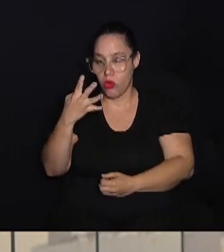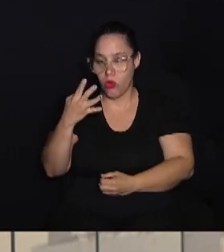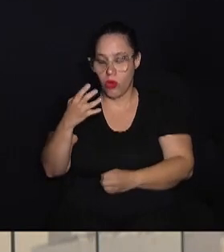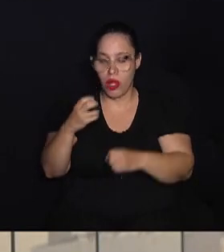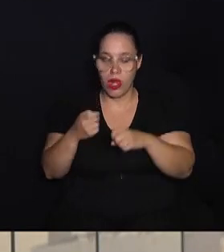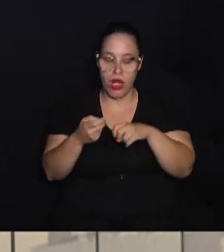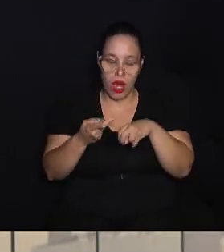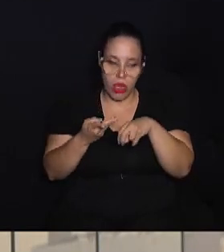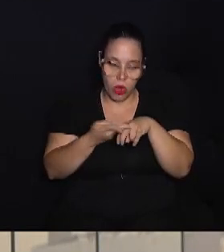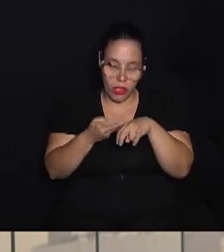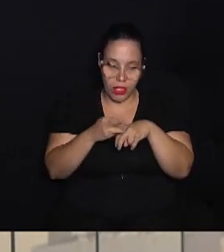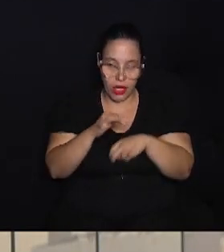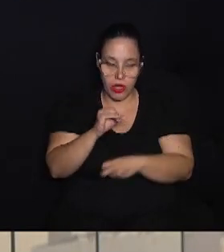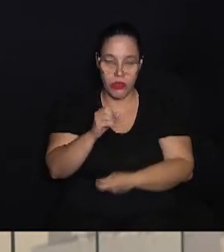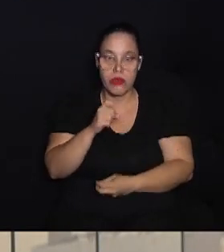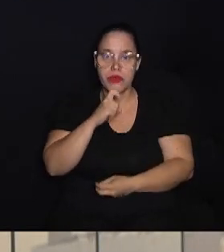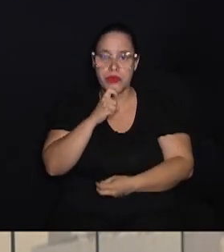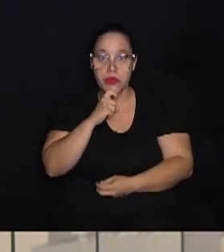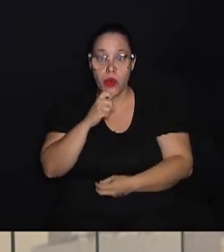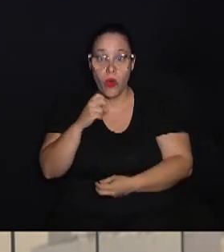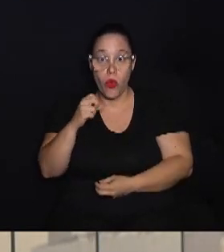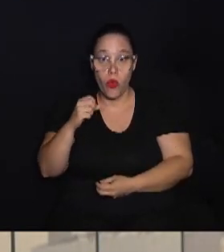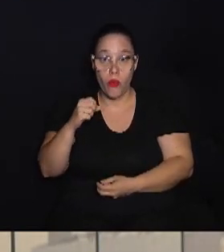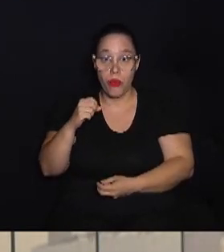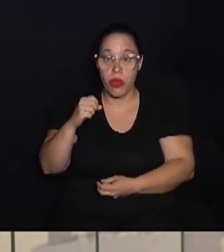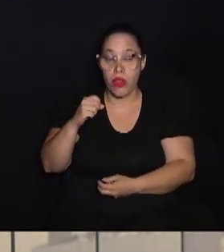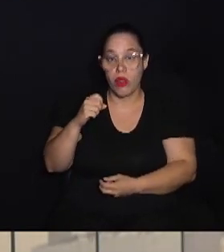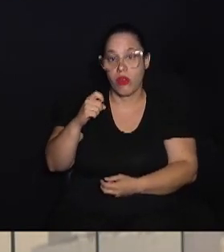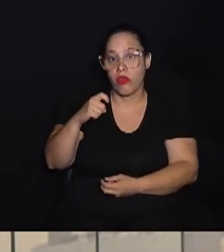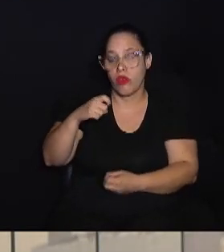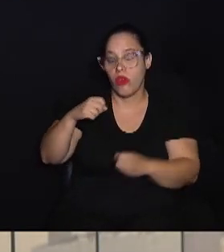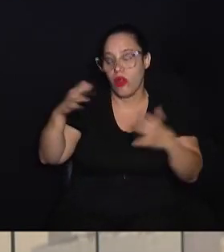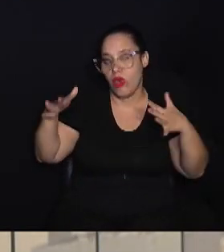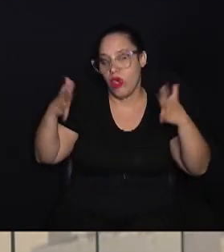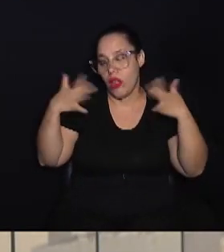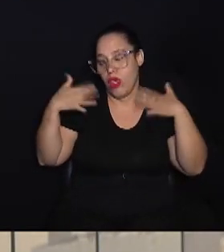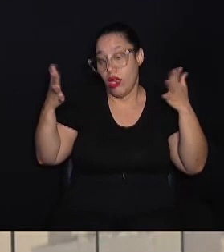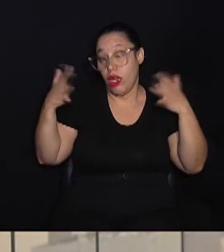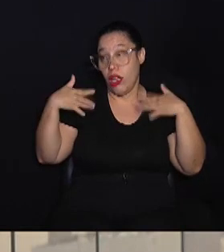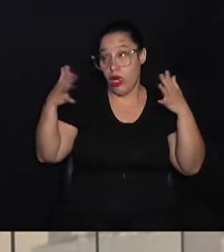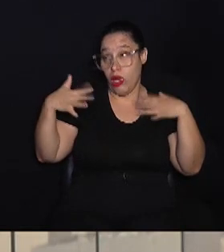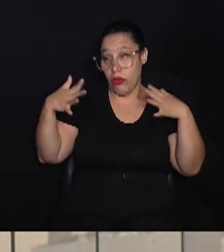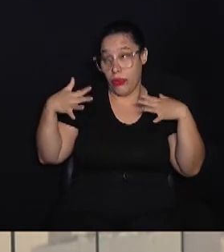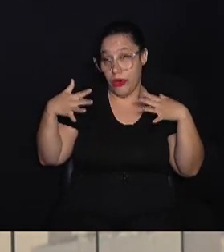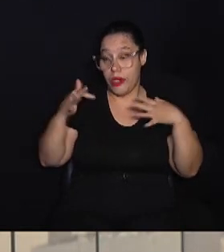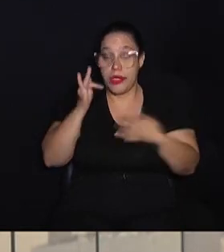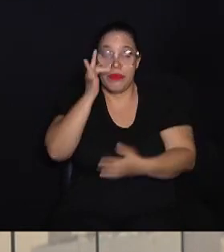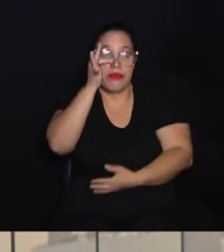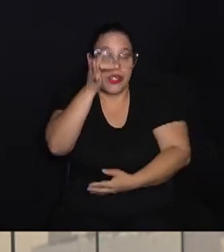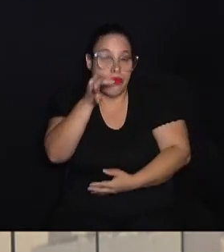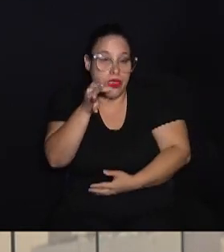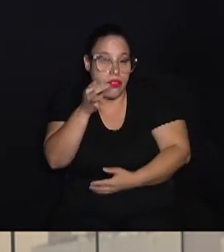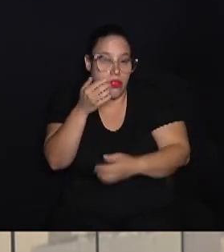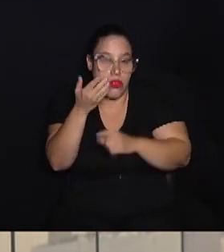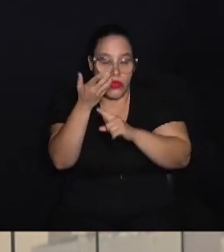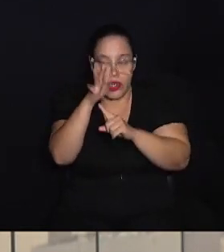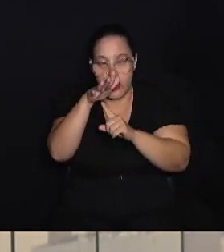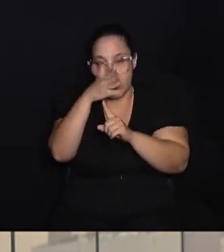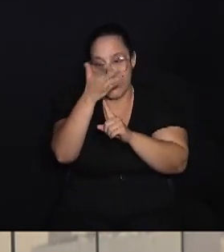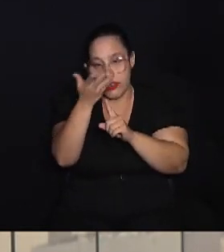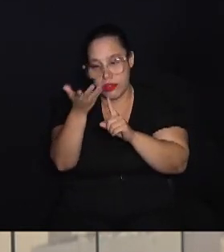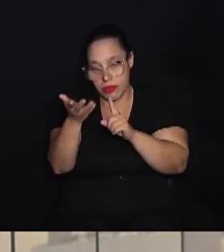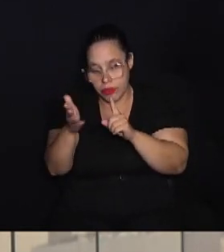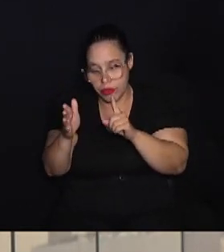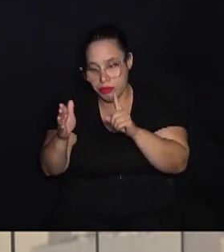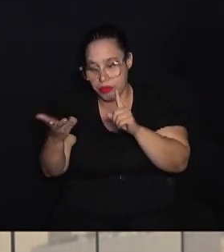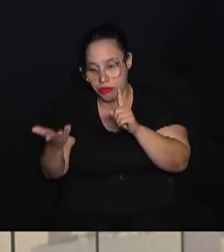ano, a gente tem o inverno, tem o verão, por exemplo, aqui nós estamos num clima tropical, então nós temos um determinado padrão climático. E aí,